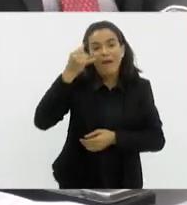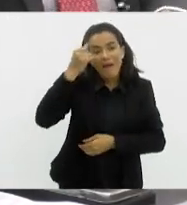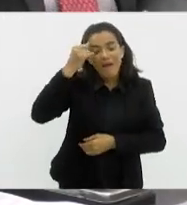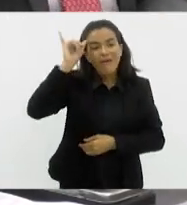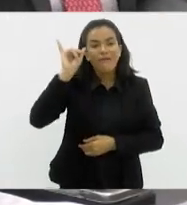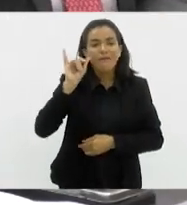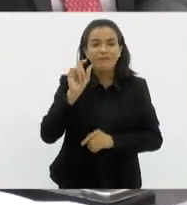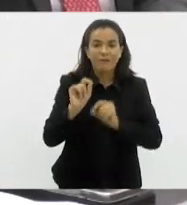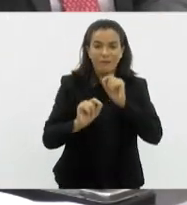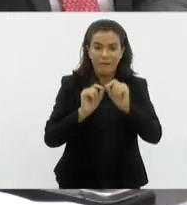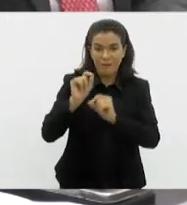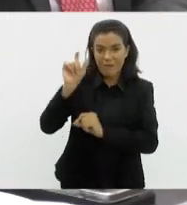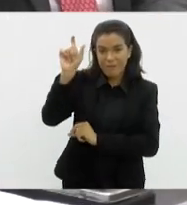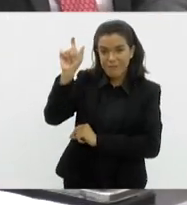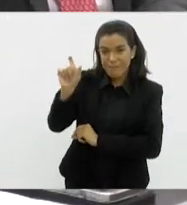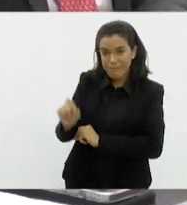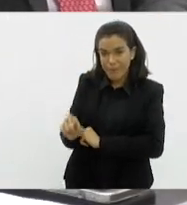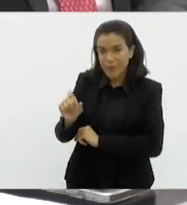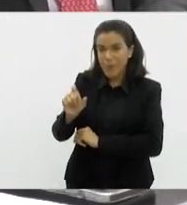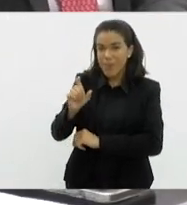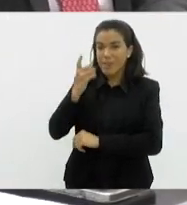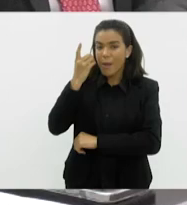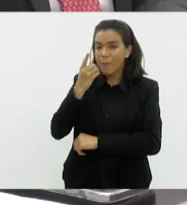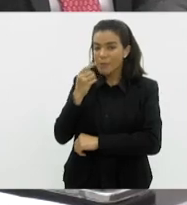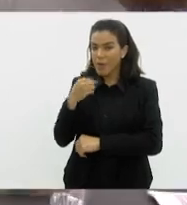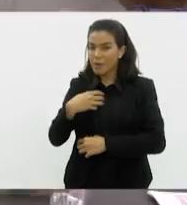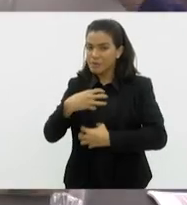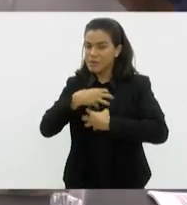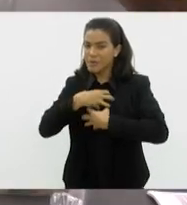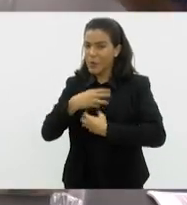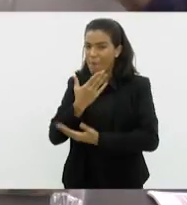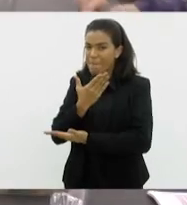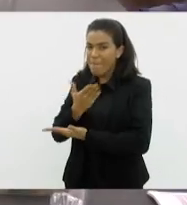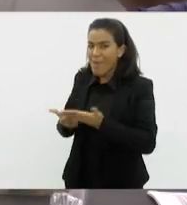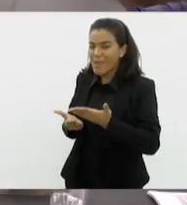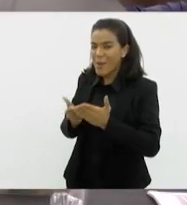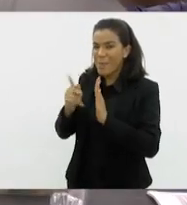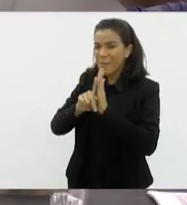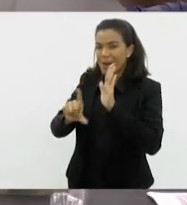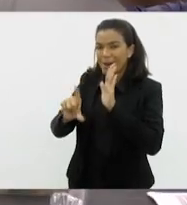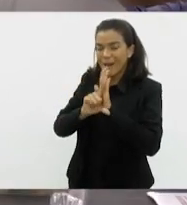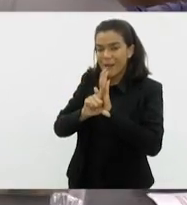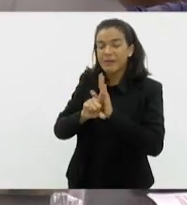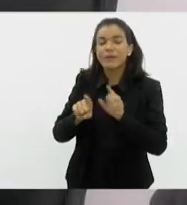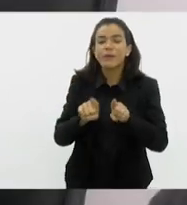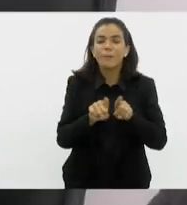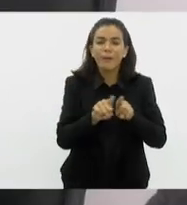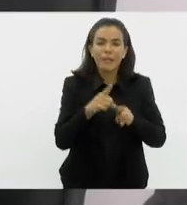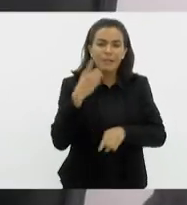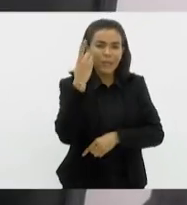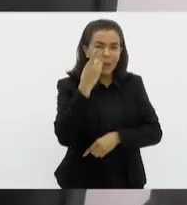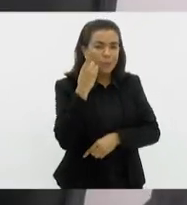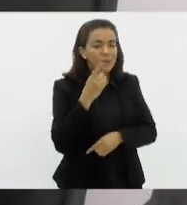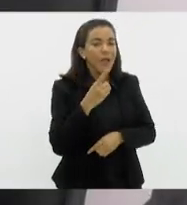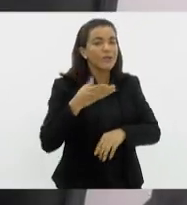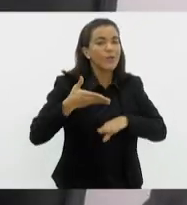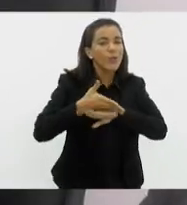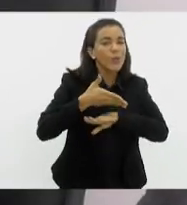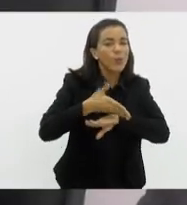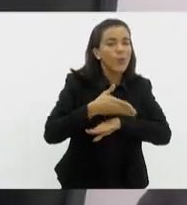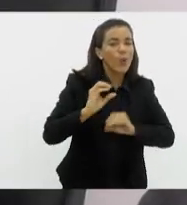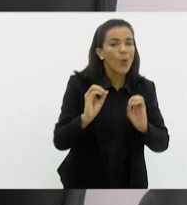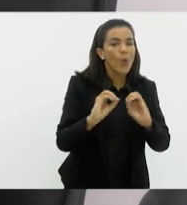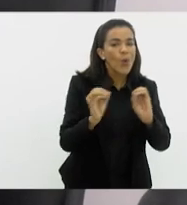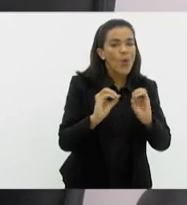prática do indivíduo, do deputado, ver que está perdendo um determinado projeto, e até deputados que habitualmente não vêm à CCJ,